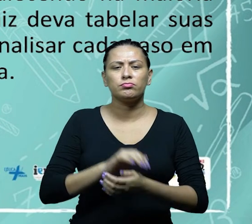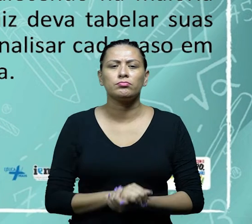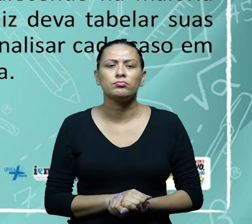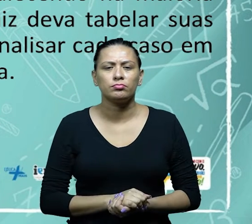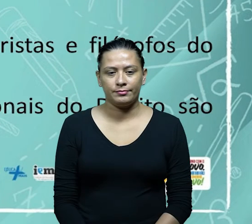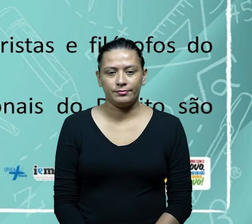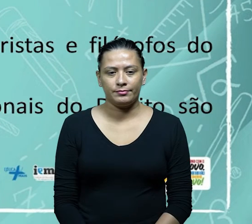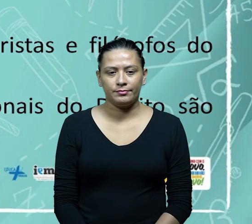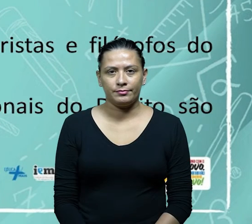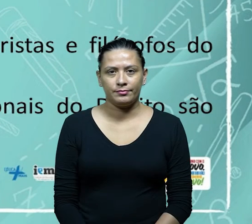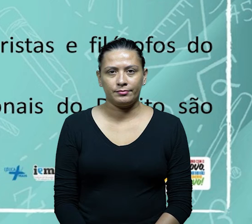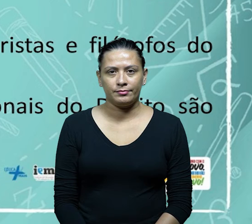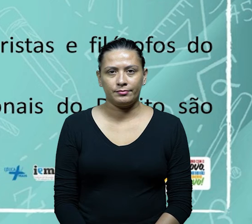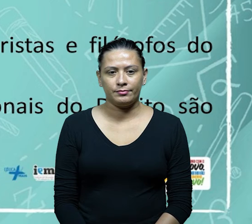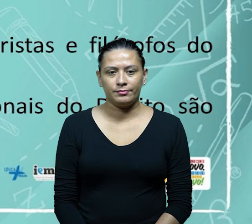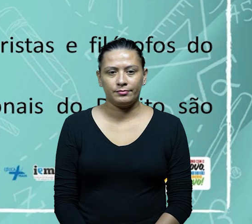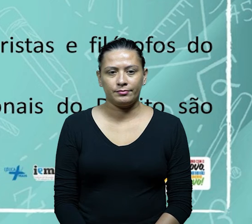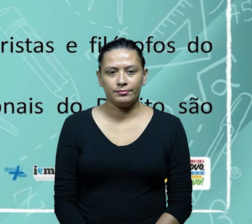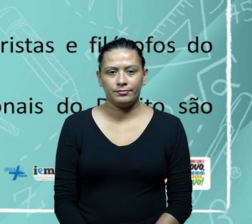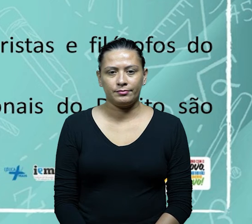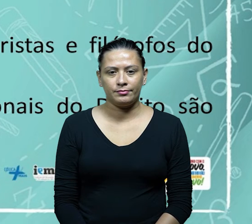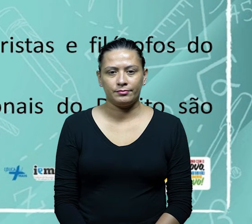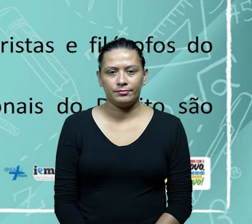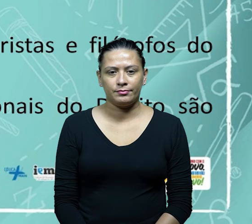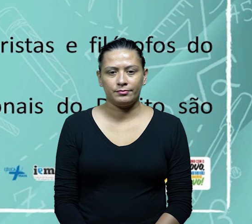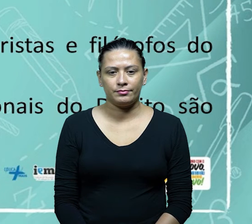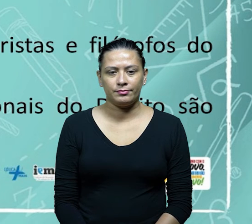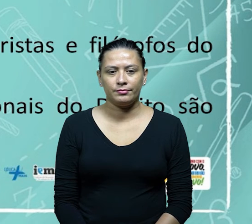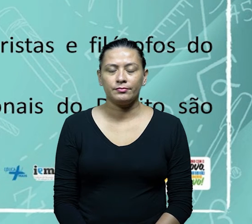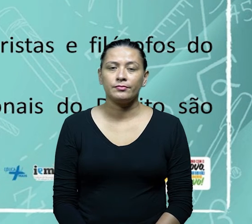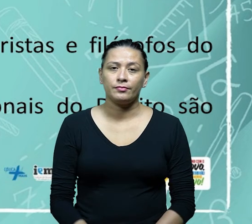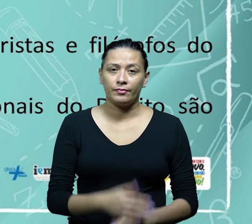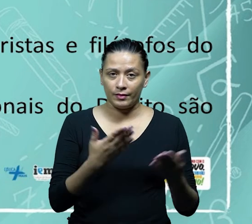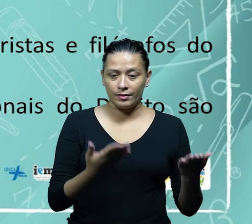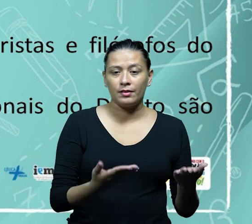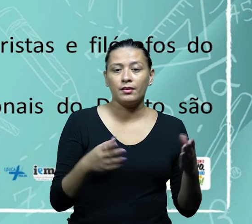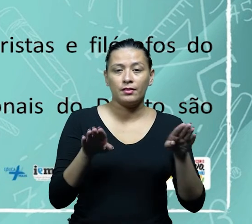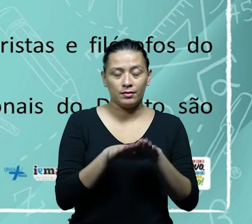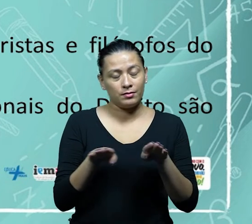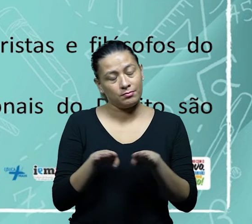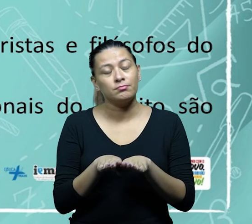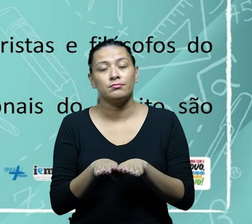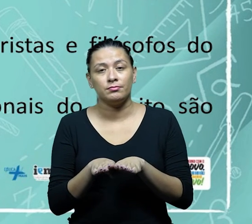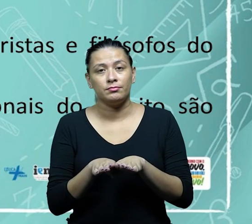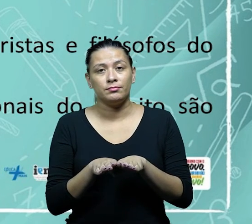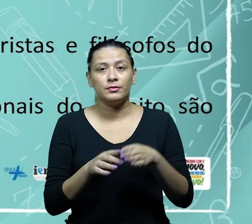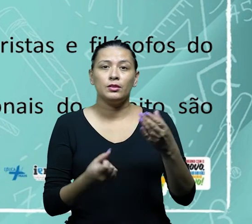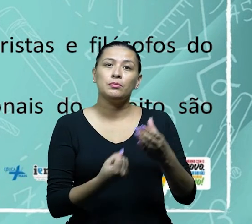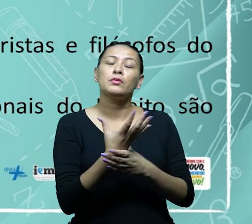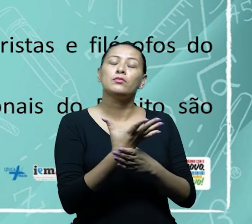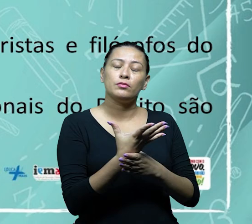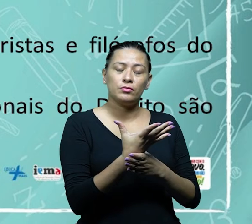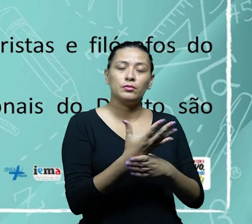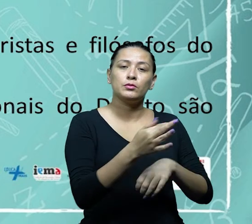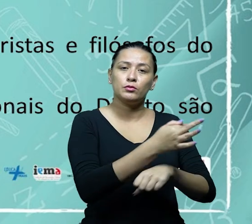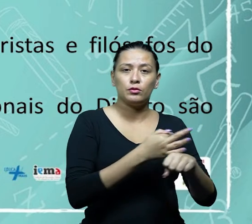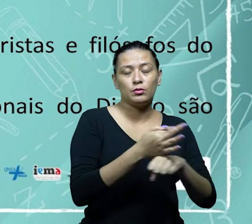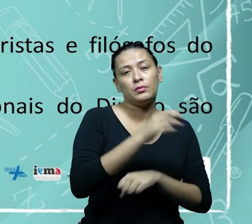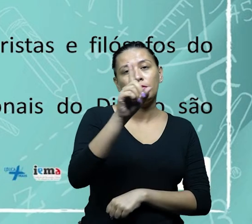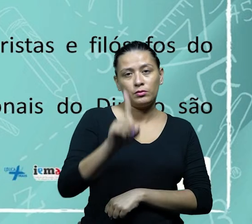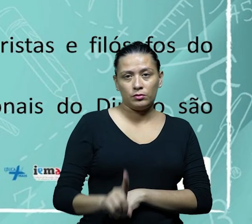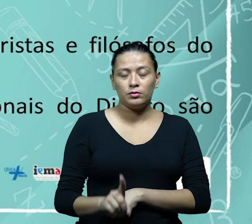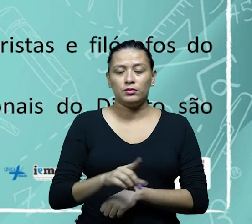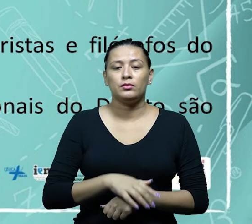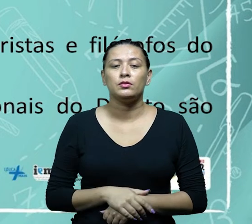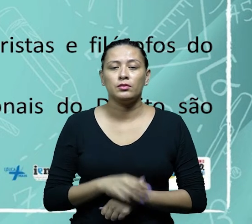o jurisprudência a doutrina ela também é uma fonte formal do direito né a doutrina ela consiste na exposição